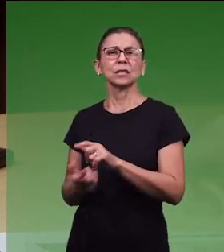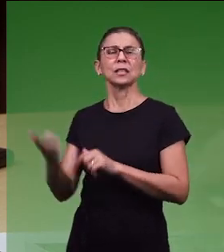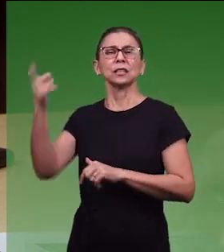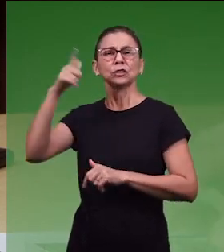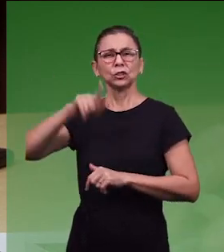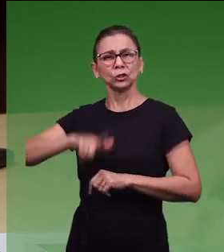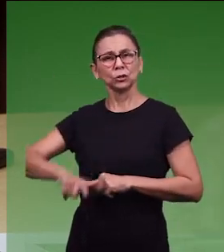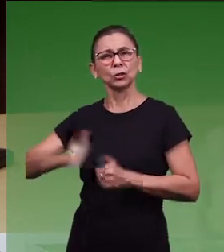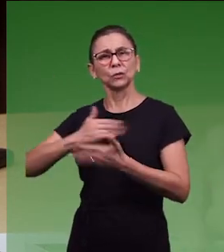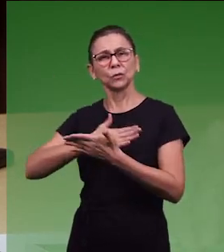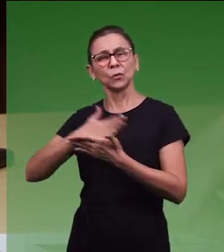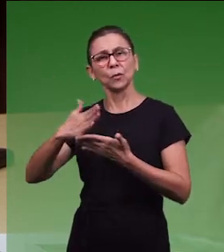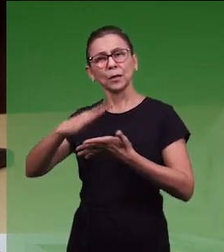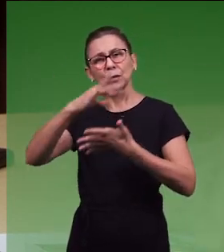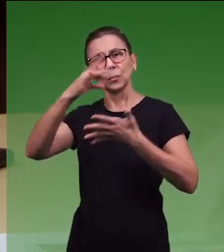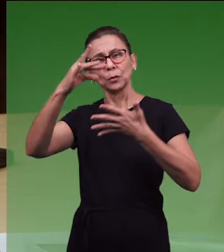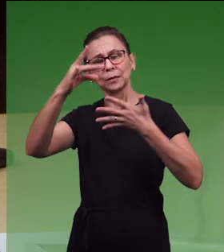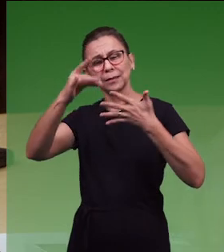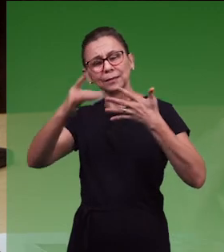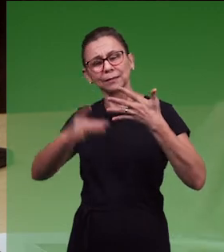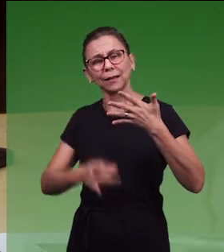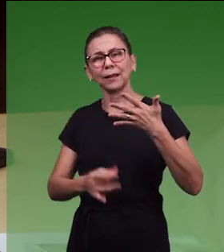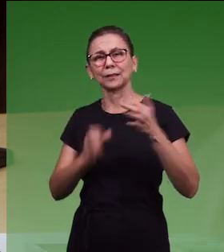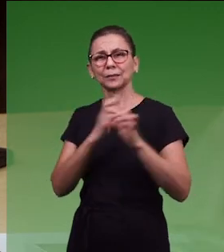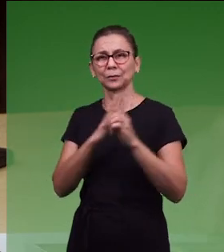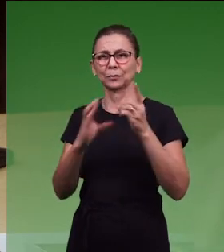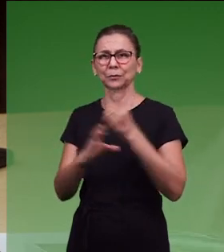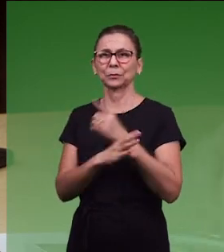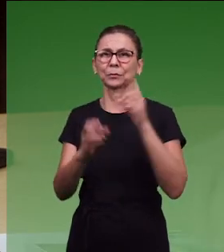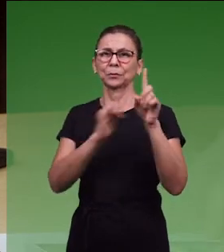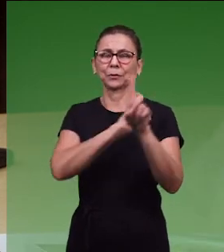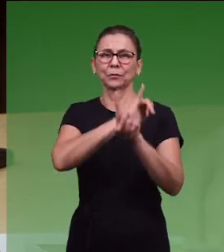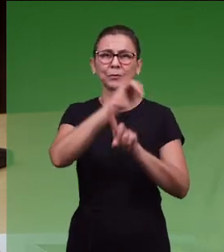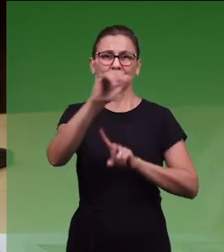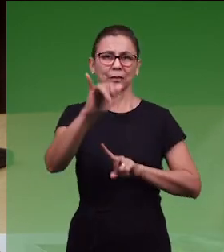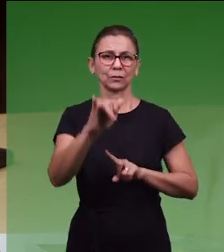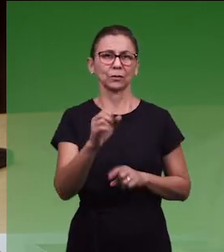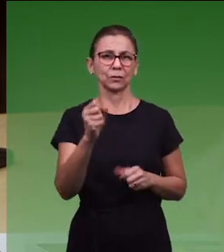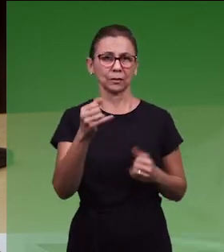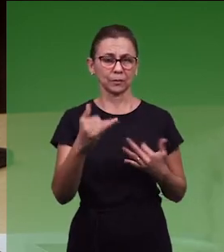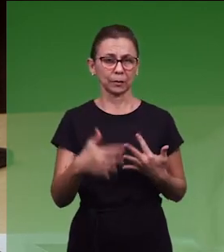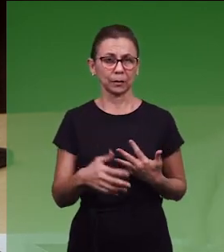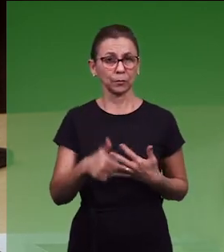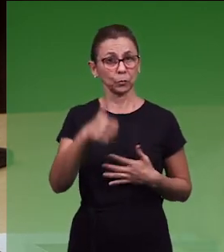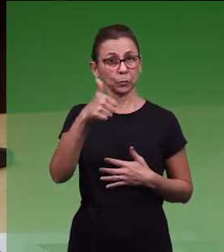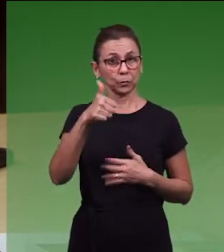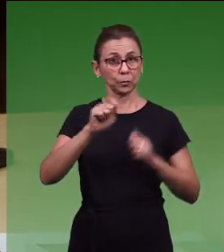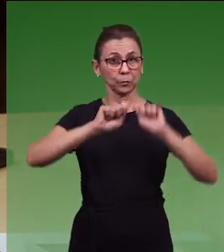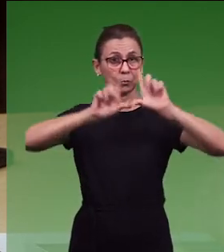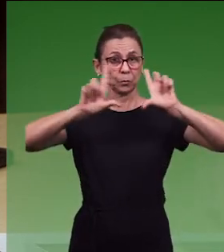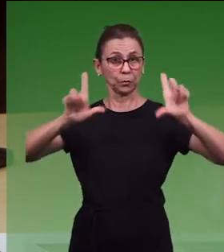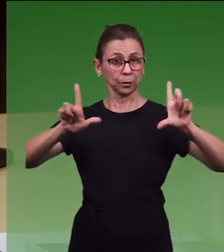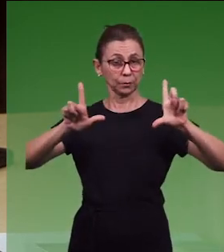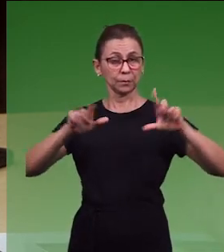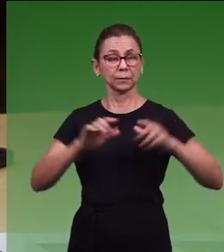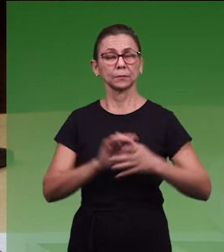da experiência do culto profético, porque isso é uma direção do Senhor, e como no primeiro programa foi falado, é uma direção que